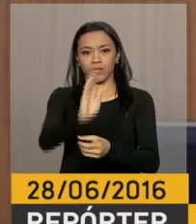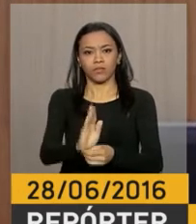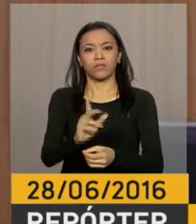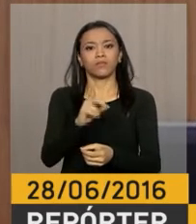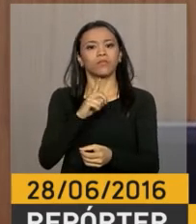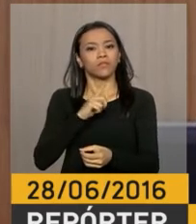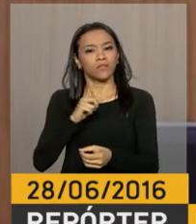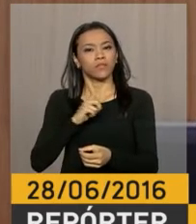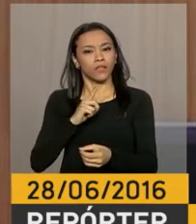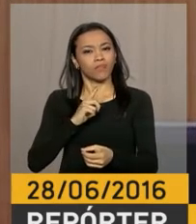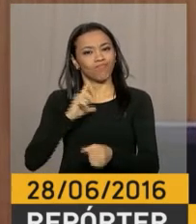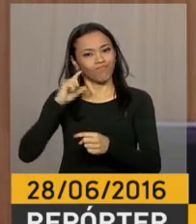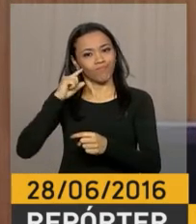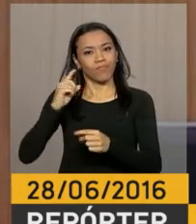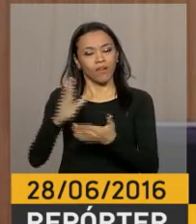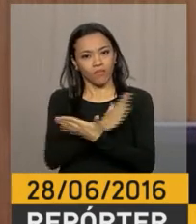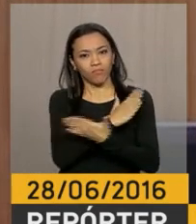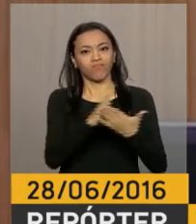bastante negativo.